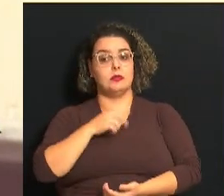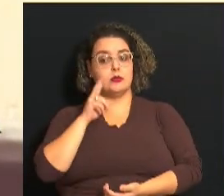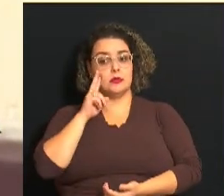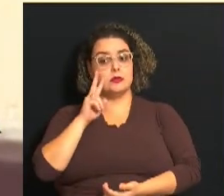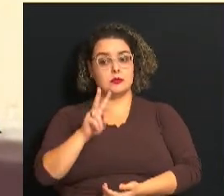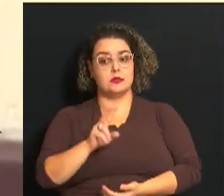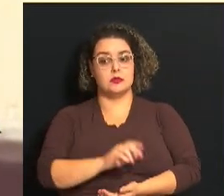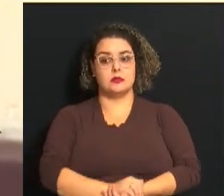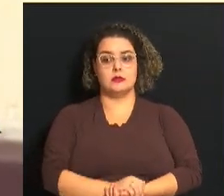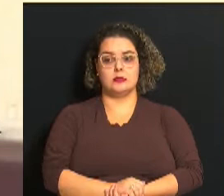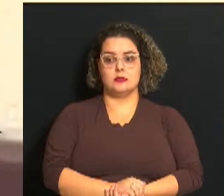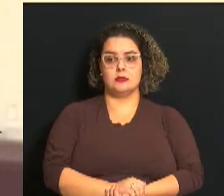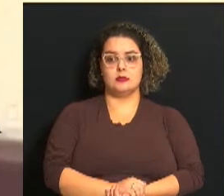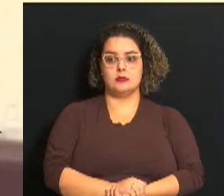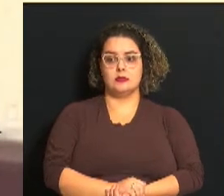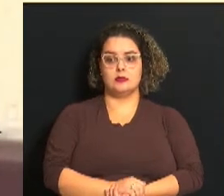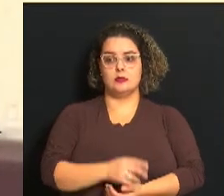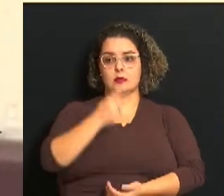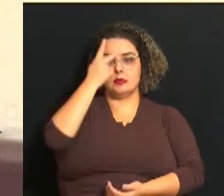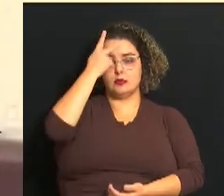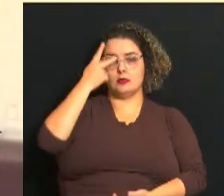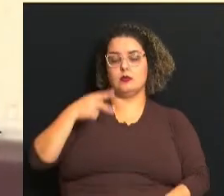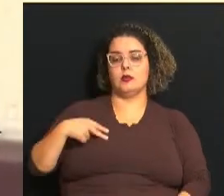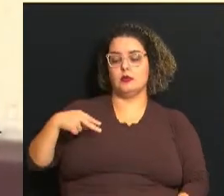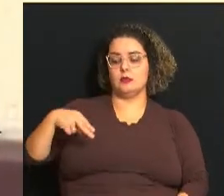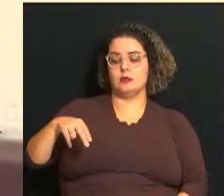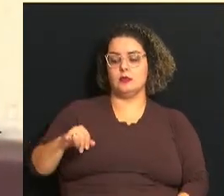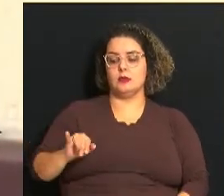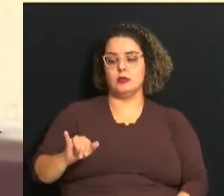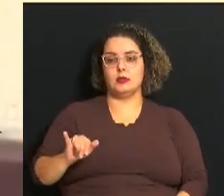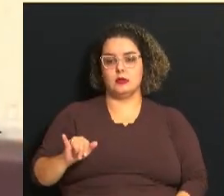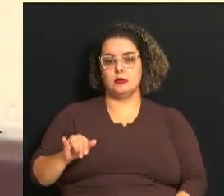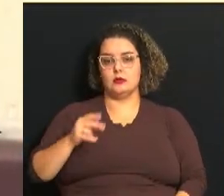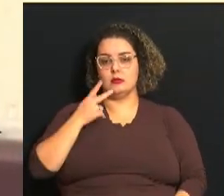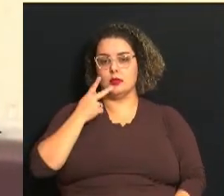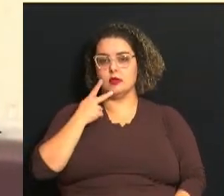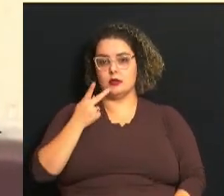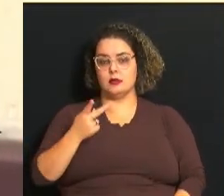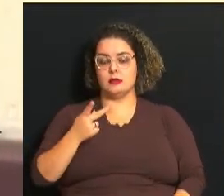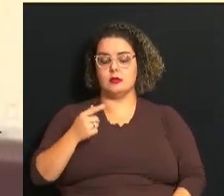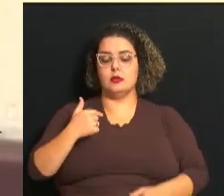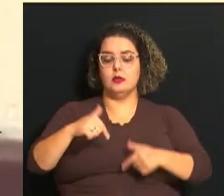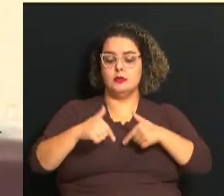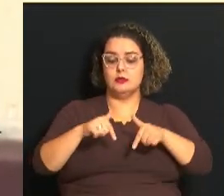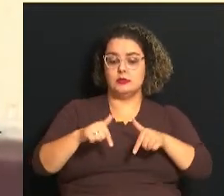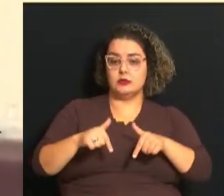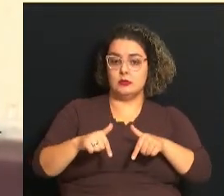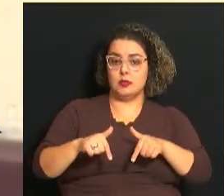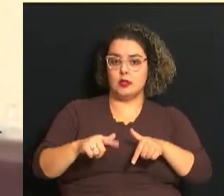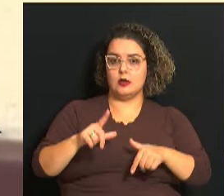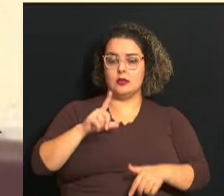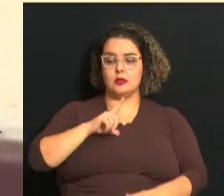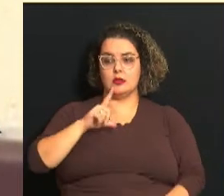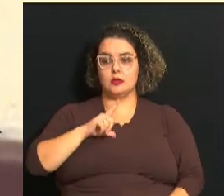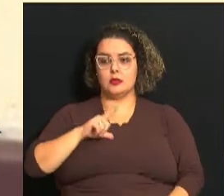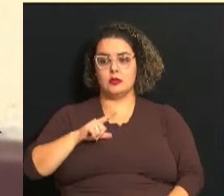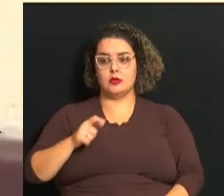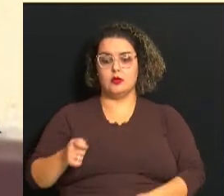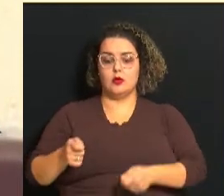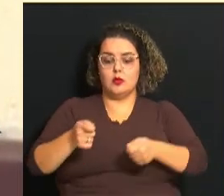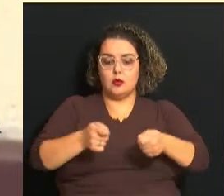como alguns aqui o próprio Nei coloca os trabalhadores que tem um posicionamento